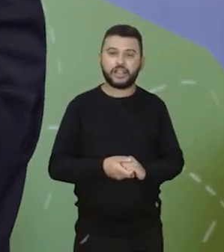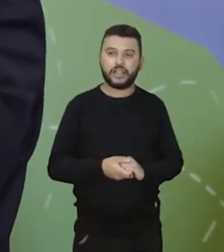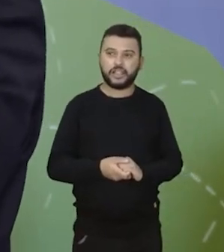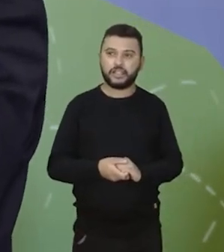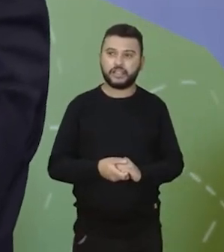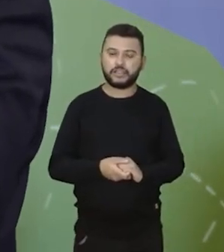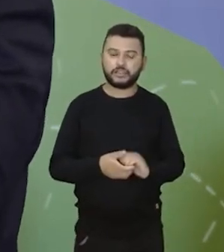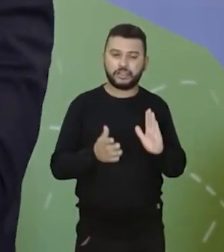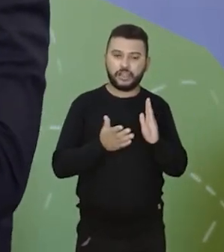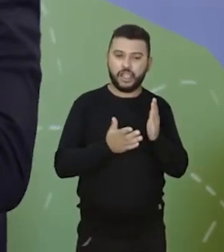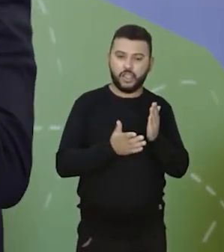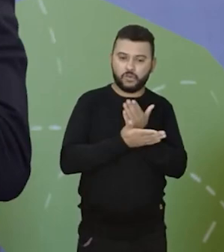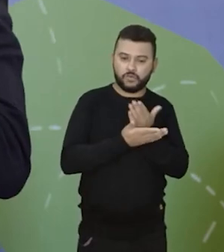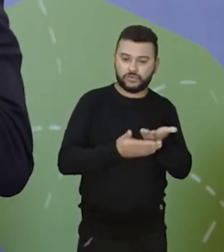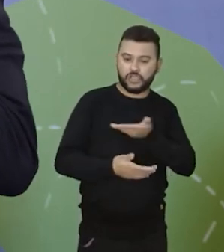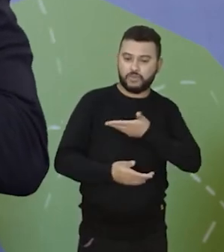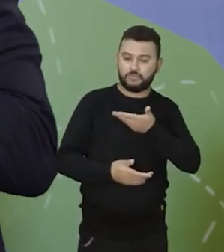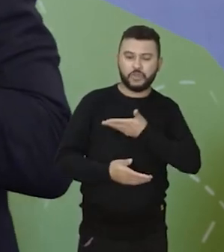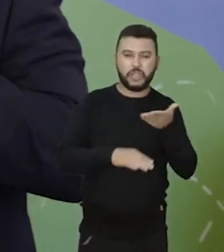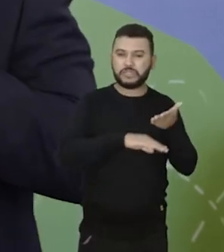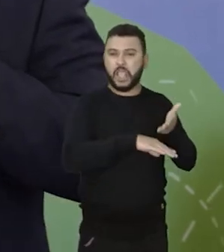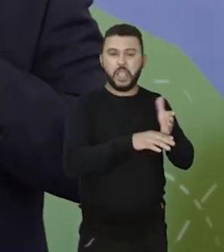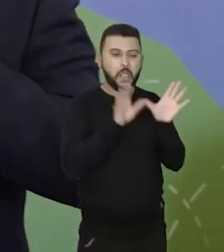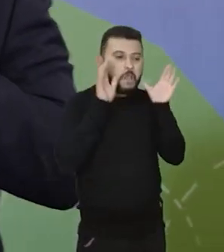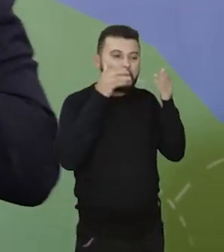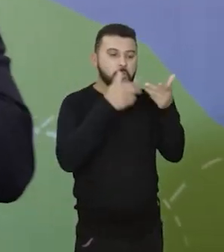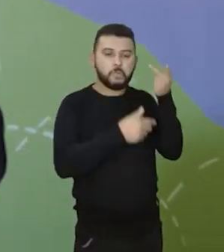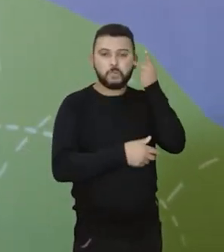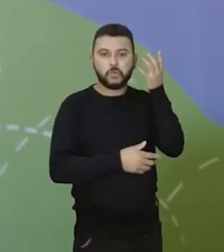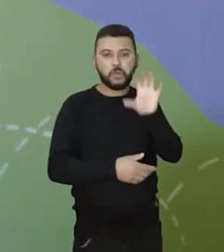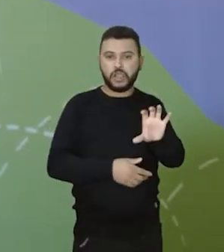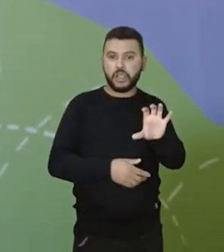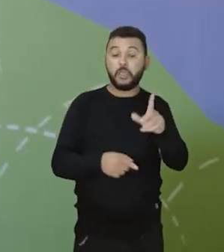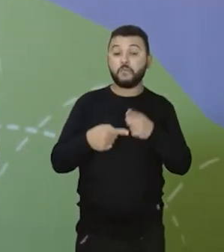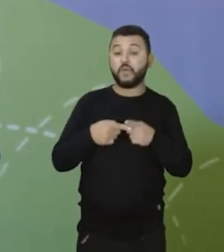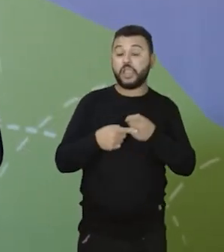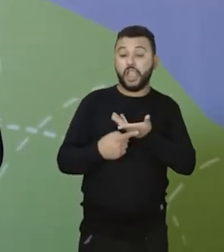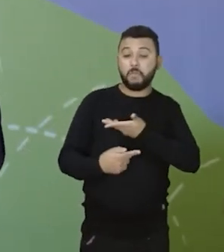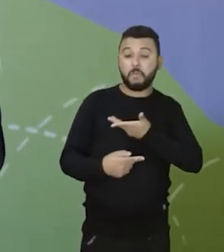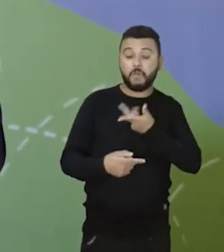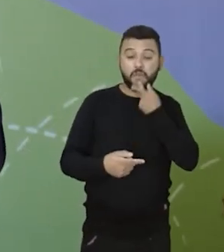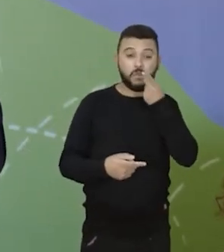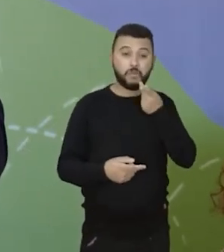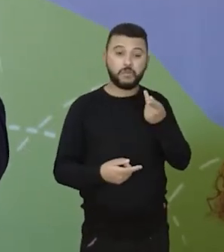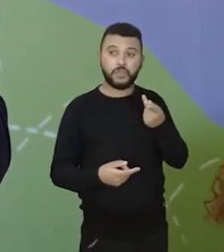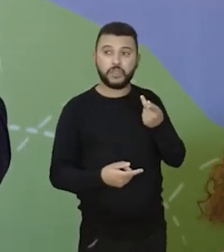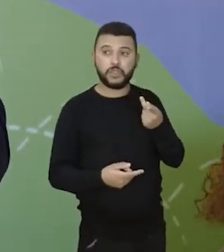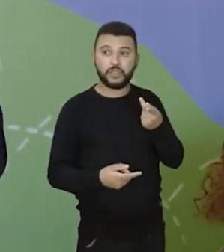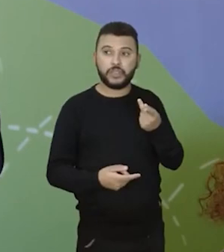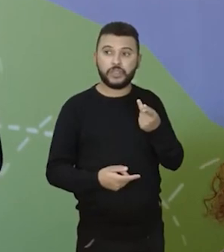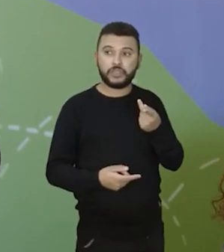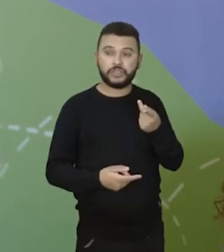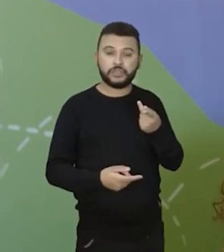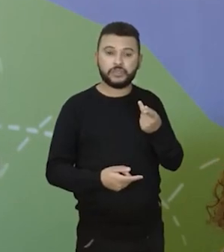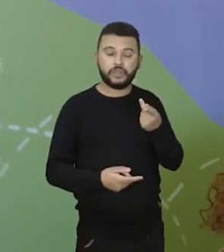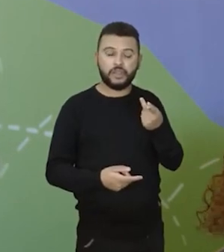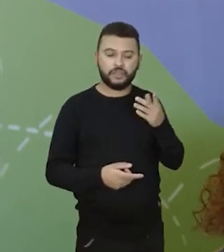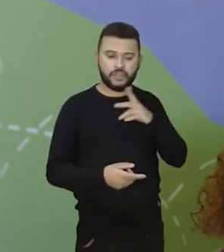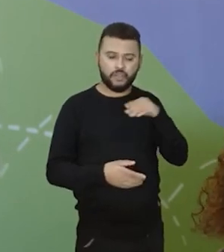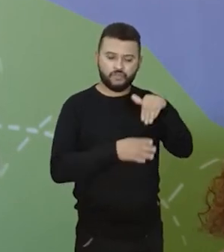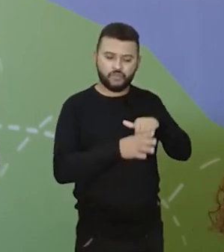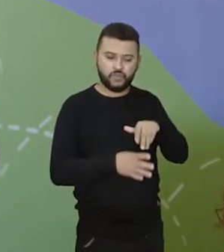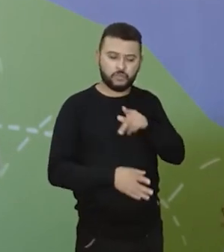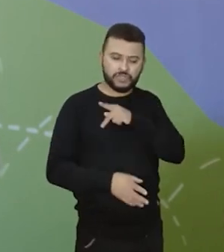Paulo porque muitas vezes a gente tem eleito o presidente da república e a gente não gosta de ouvir críticas